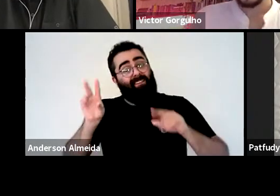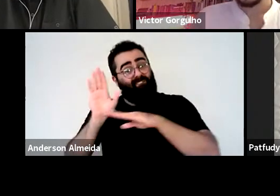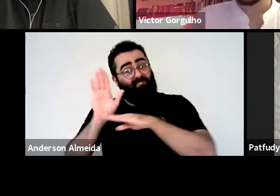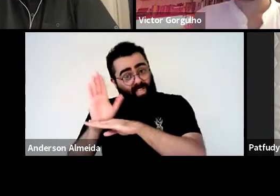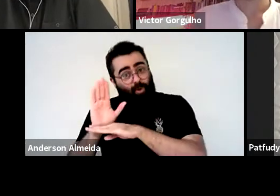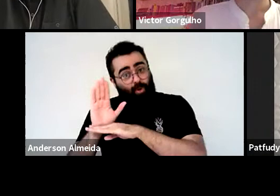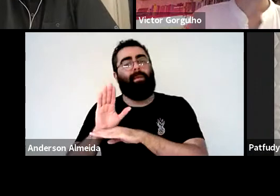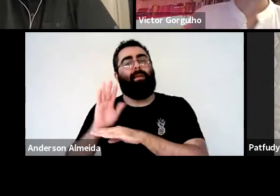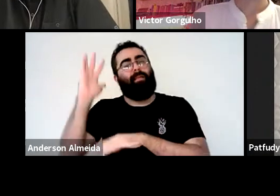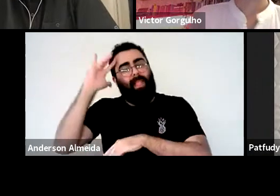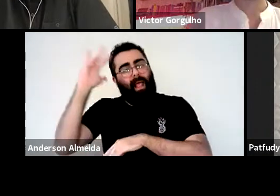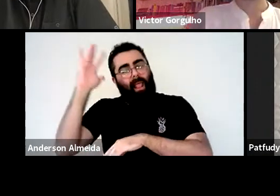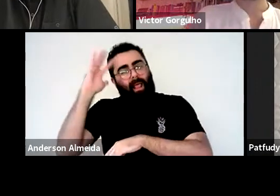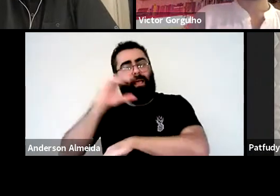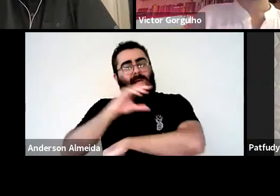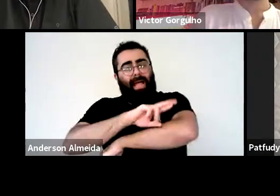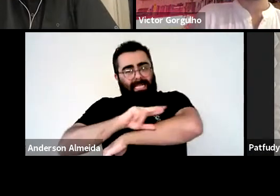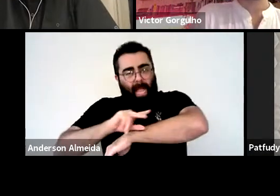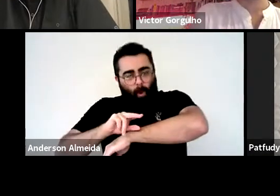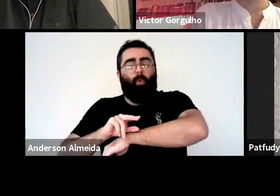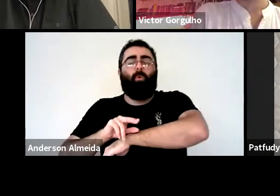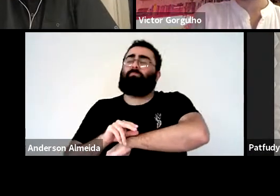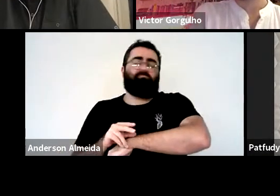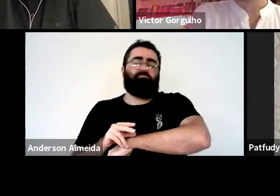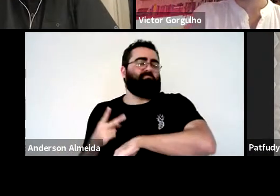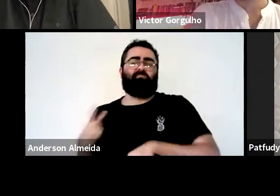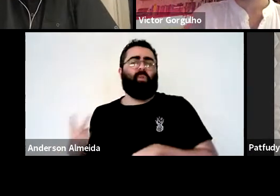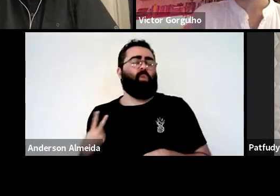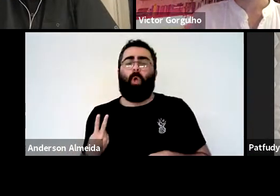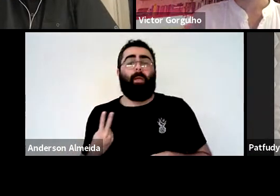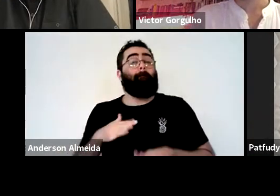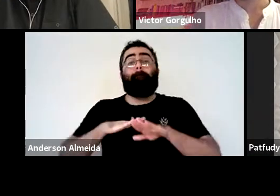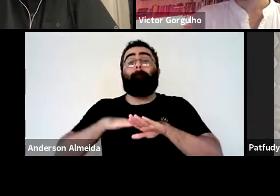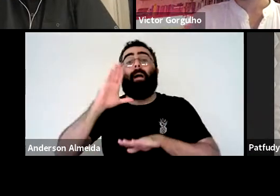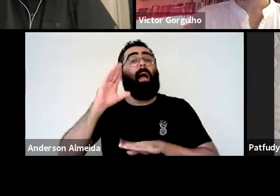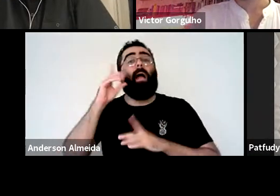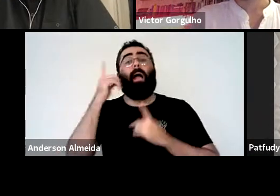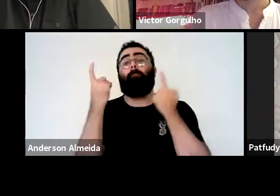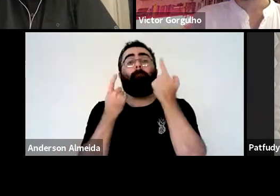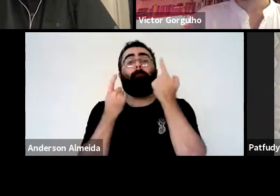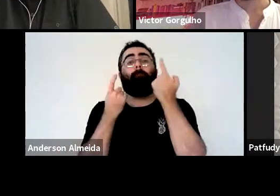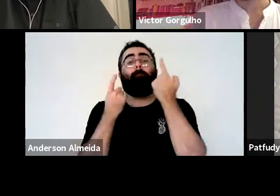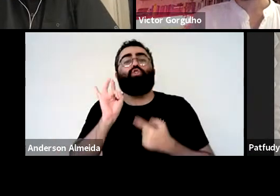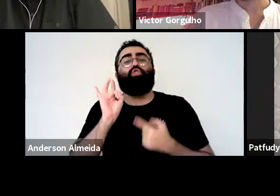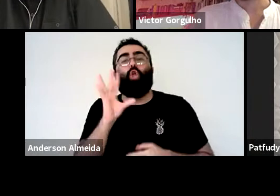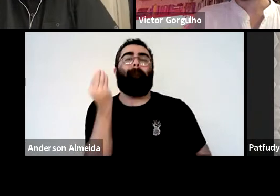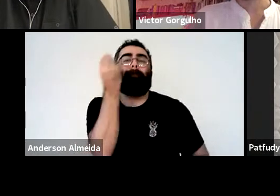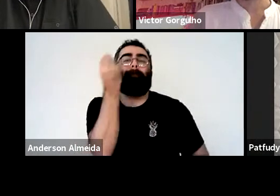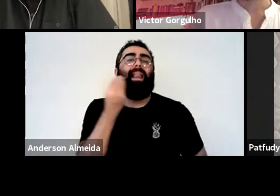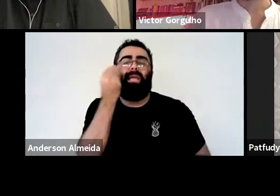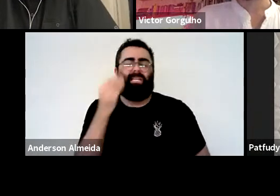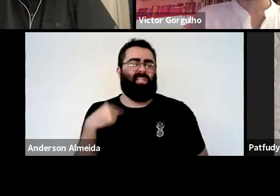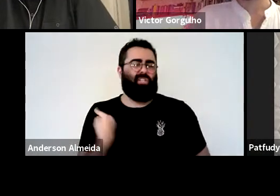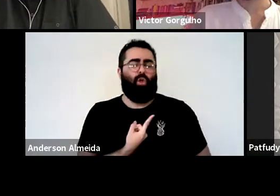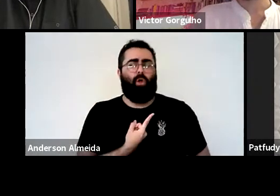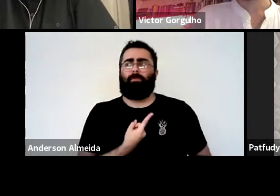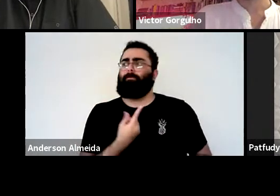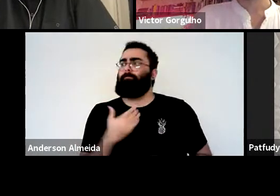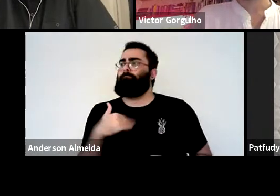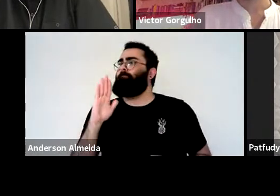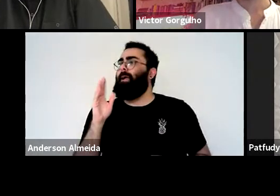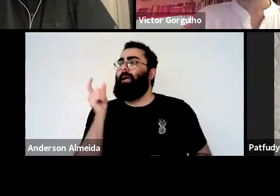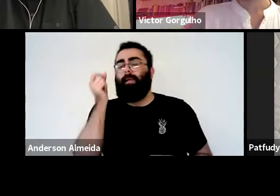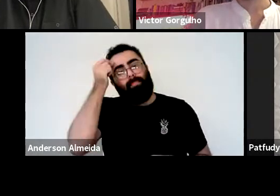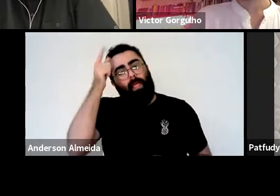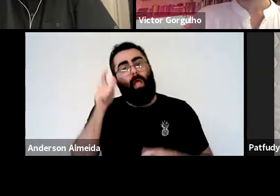gente organiza o tempo, e tem a ver também com a ideia de lugar, porque quando a gente gravou o filme, a